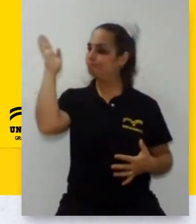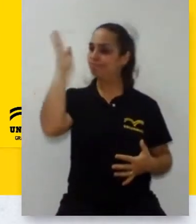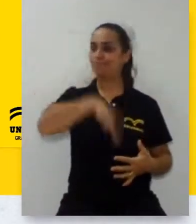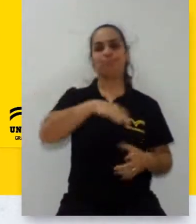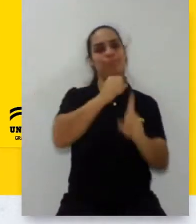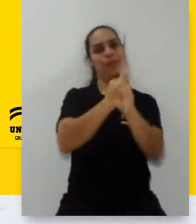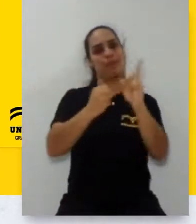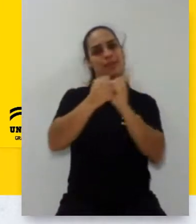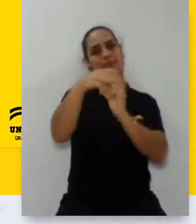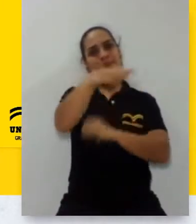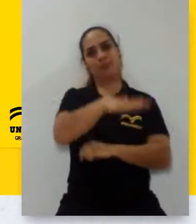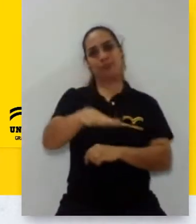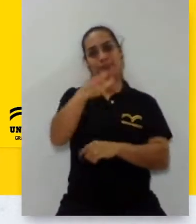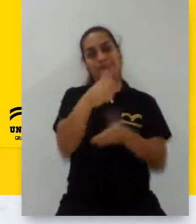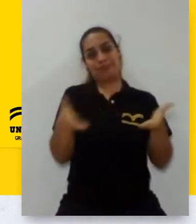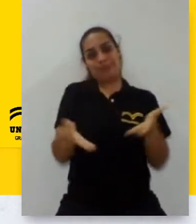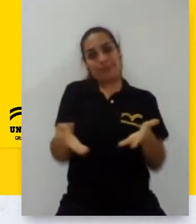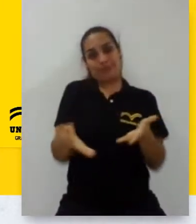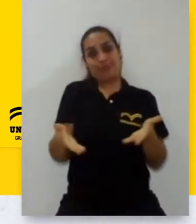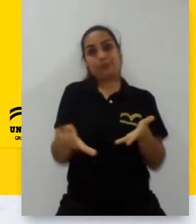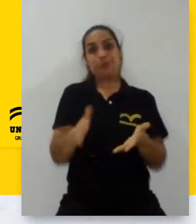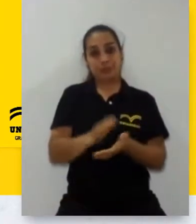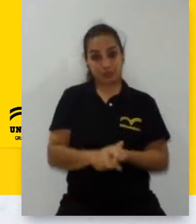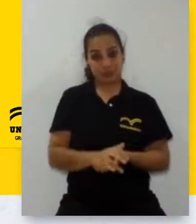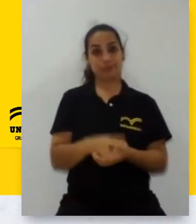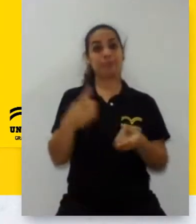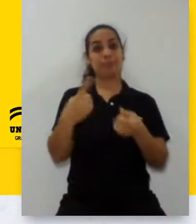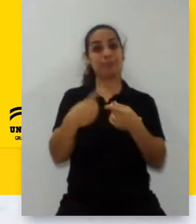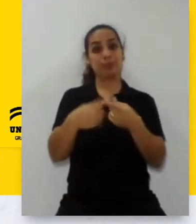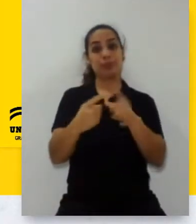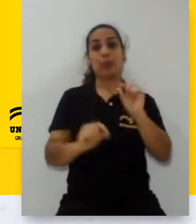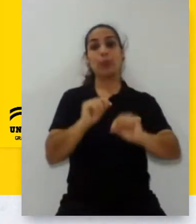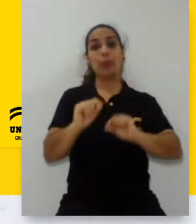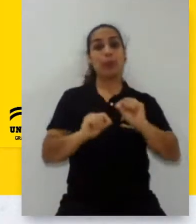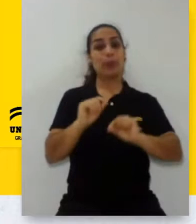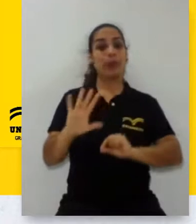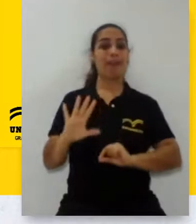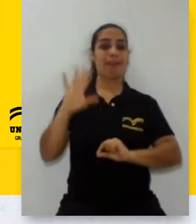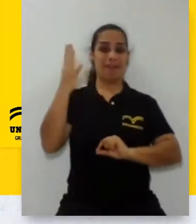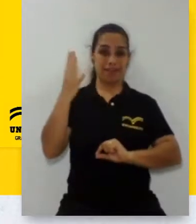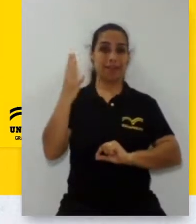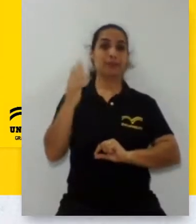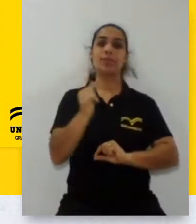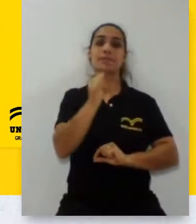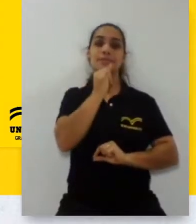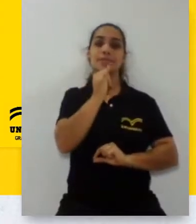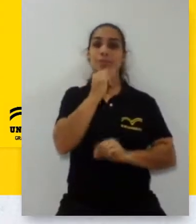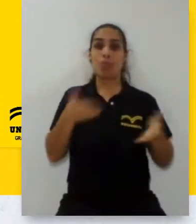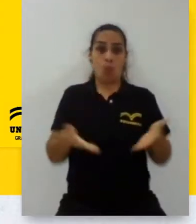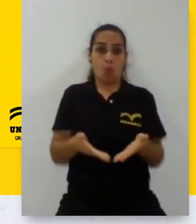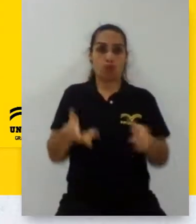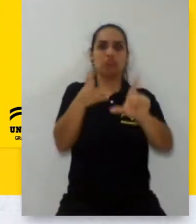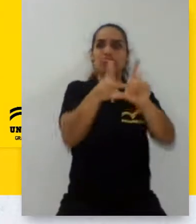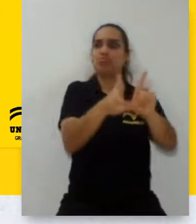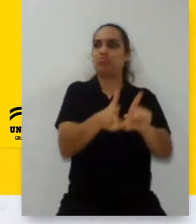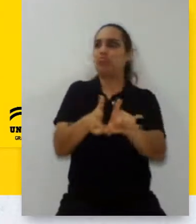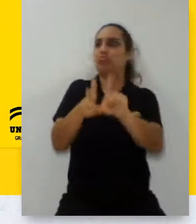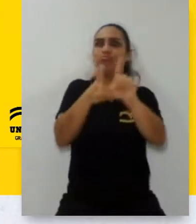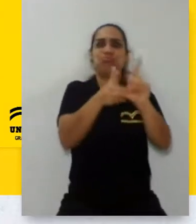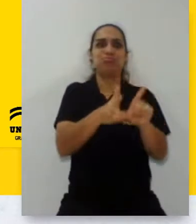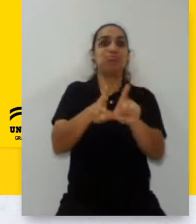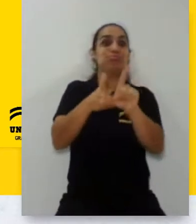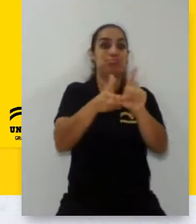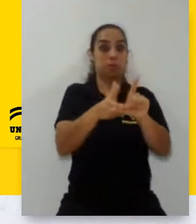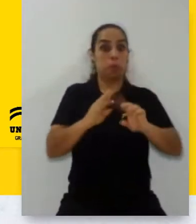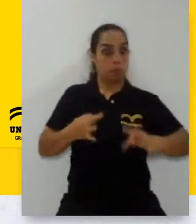nós estamos aqui conversando com diversas pessoas aí pelo Brasil através de uma live. É um avanço tecnológico muito bom, mas os